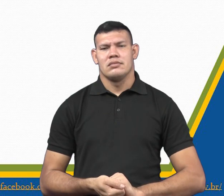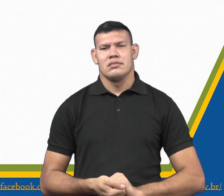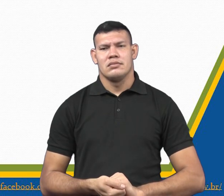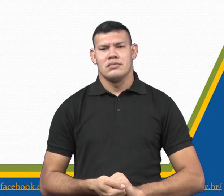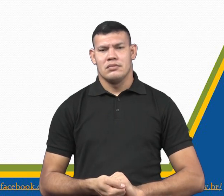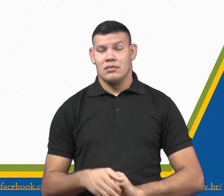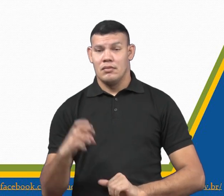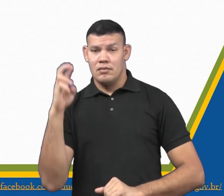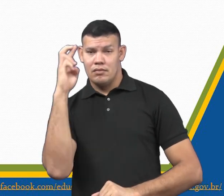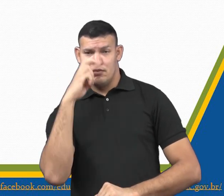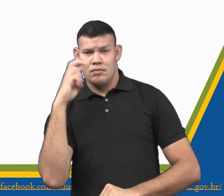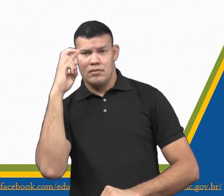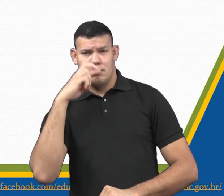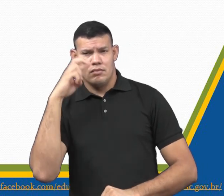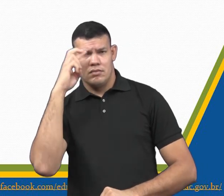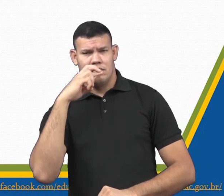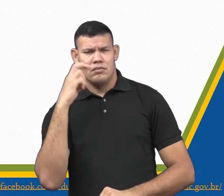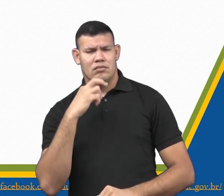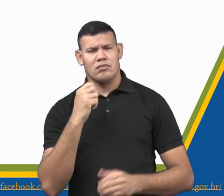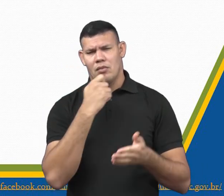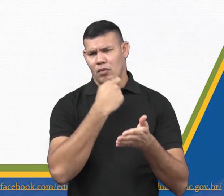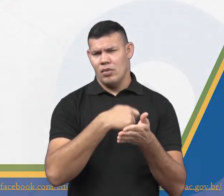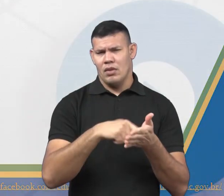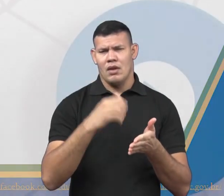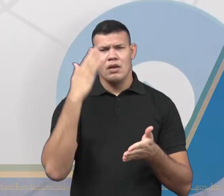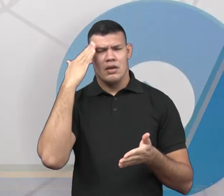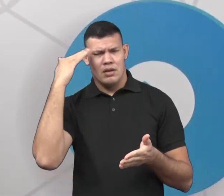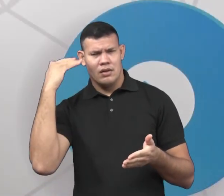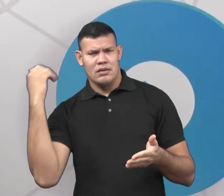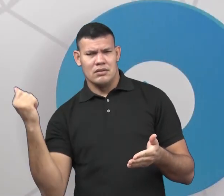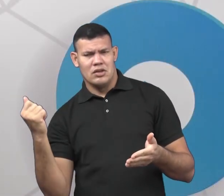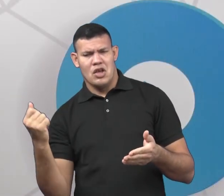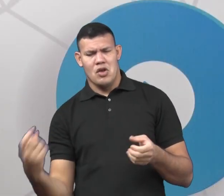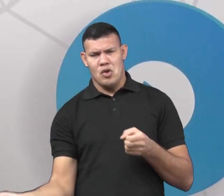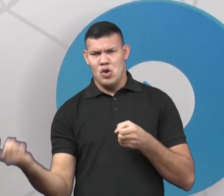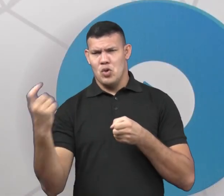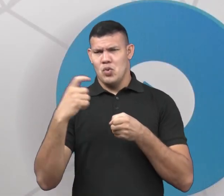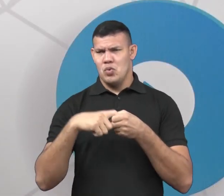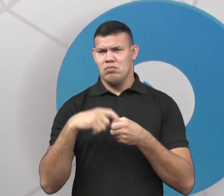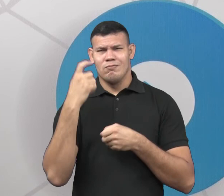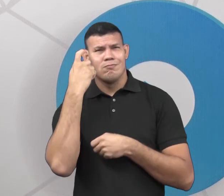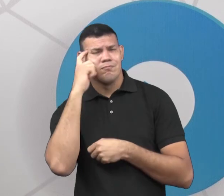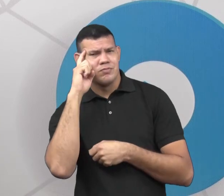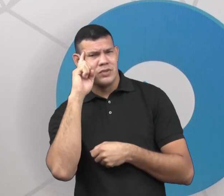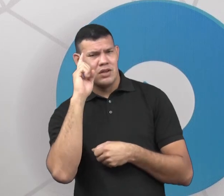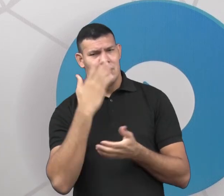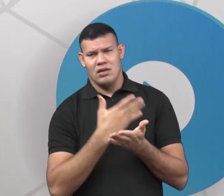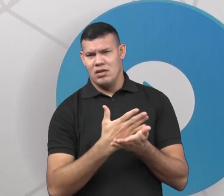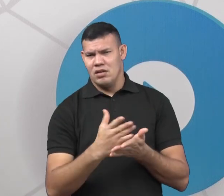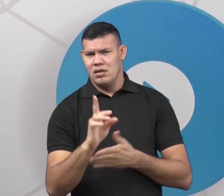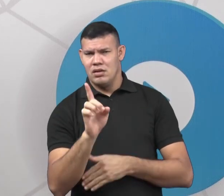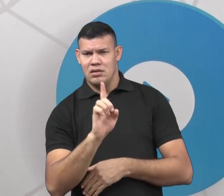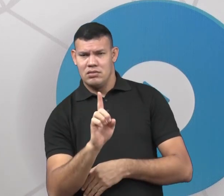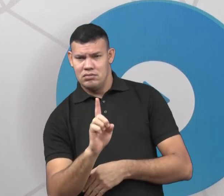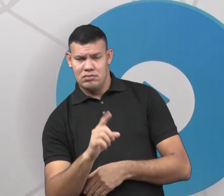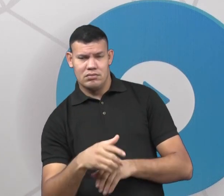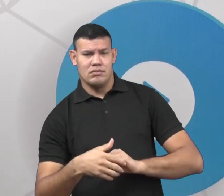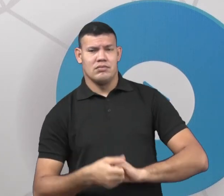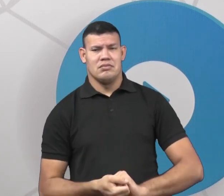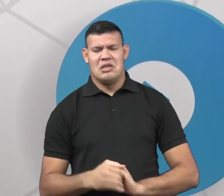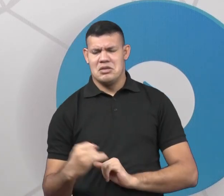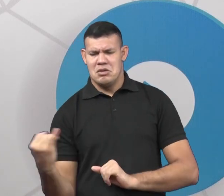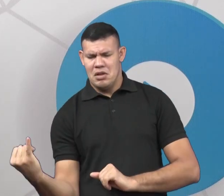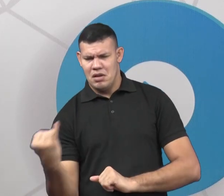serão figuras indispensáveis. Devemos notar agora que o autor não retomou a sua tese,